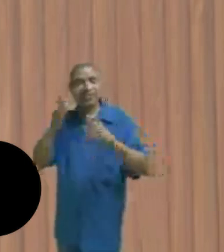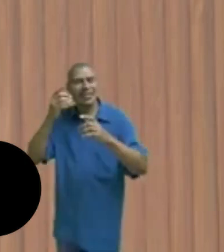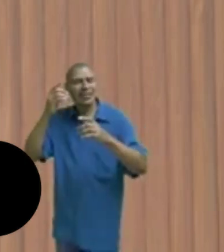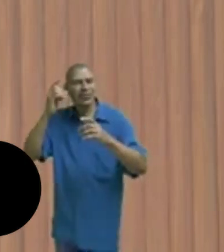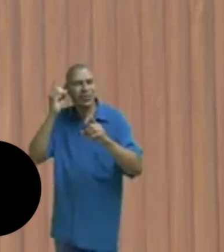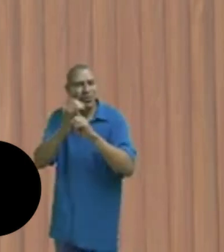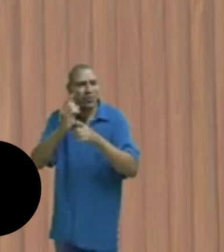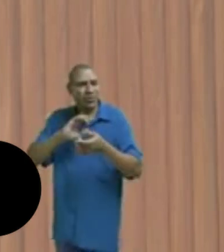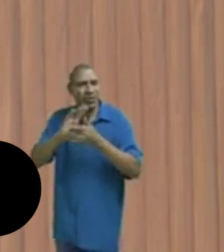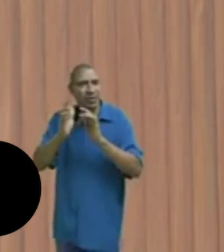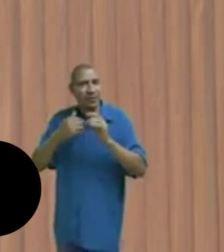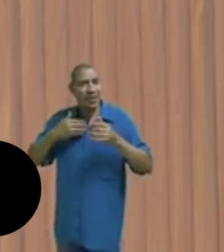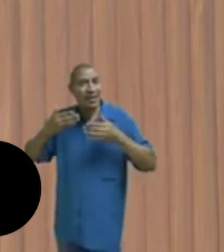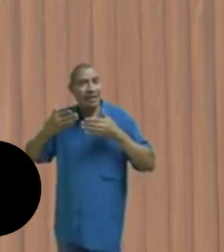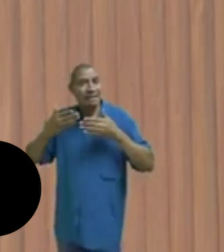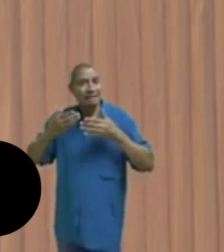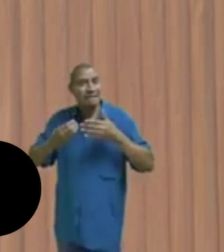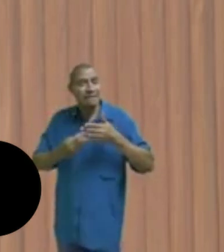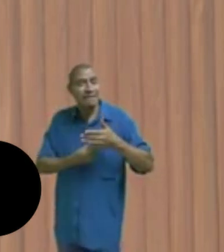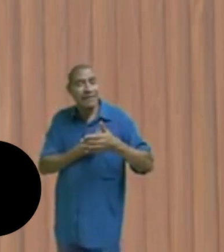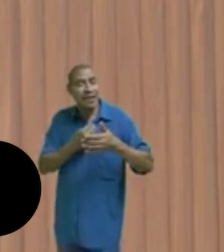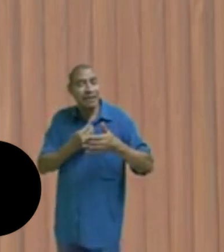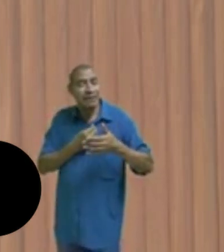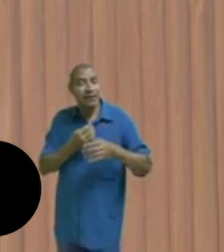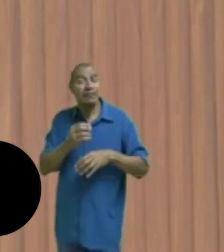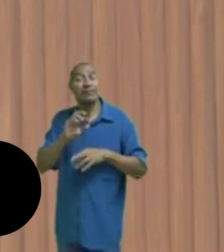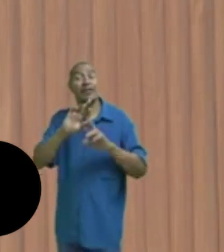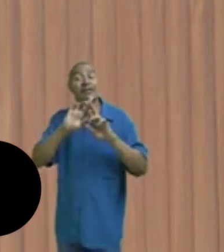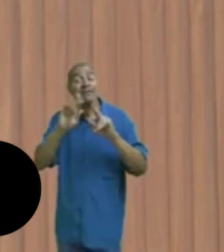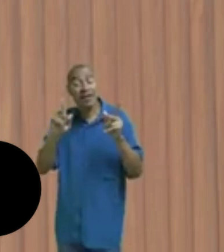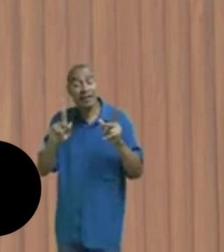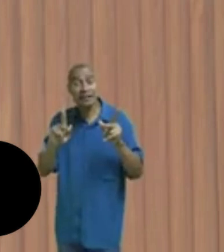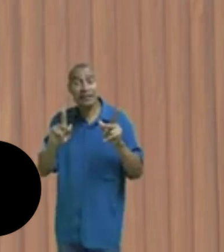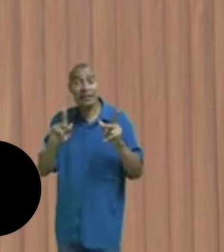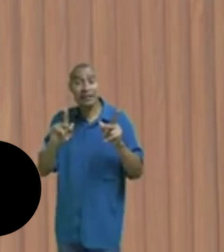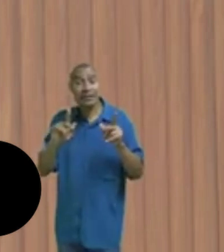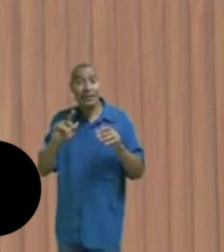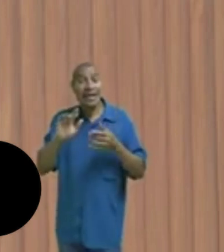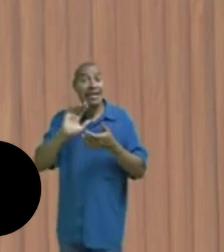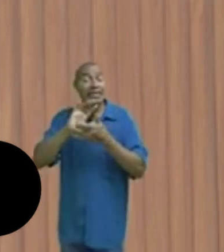já achamos, irmãos. Já encontramos.